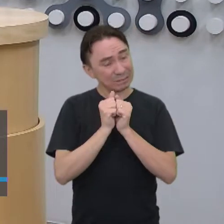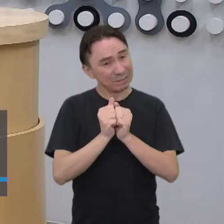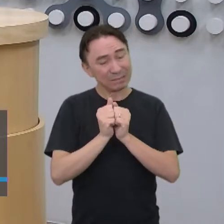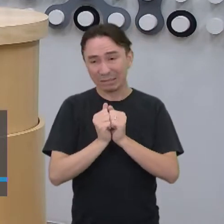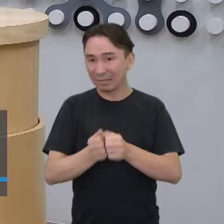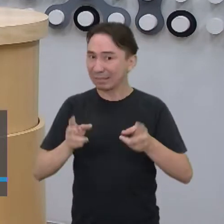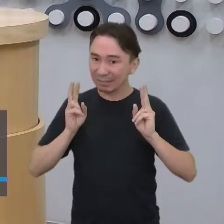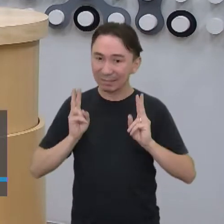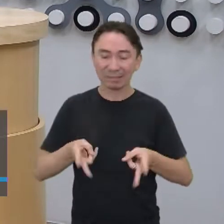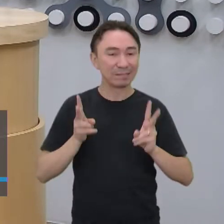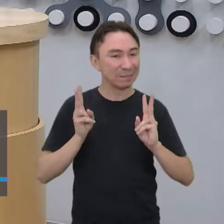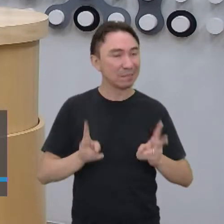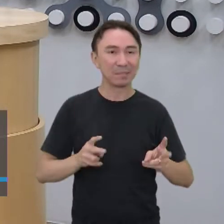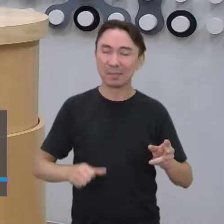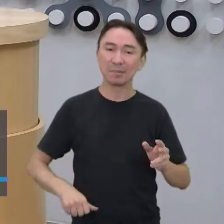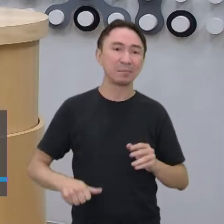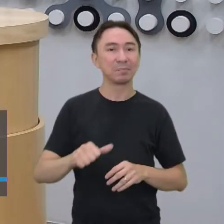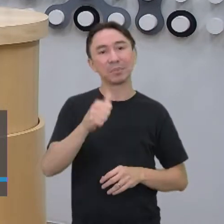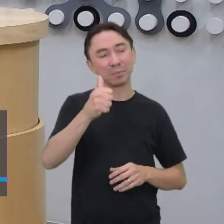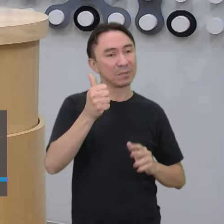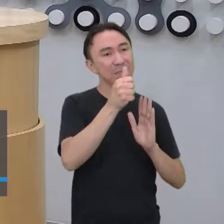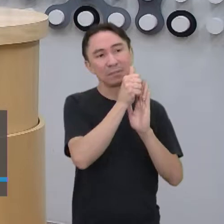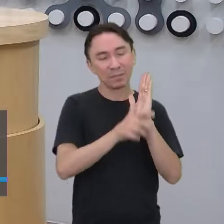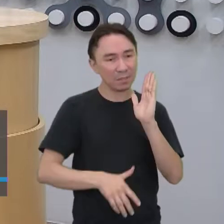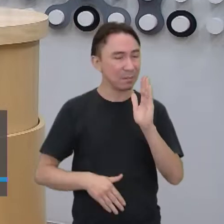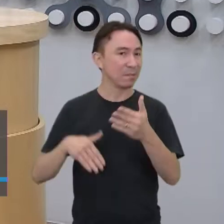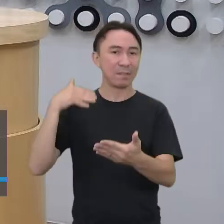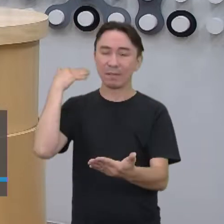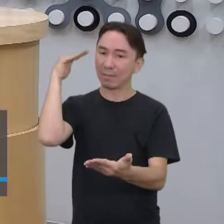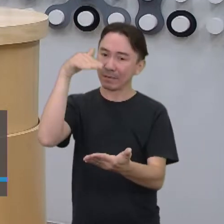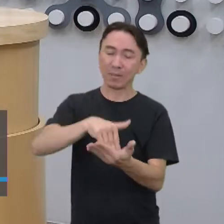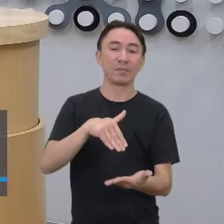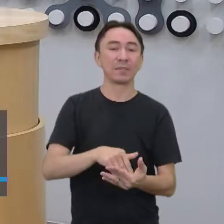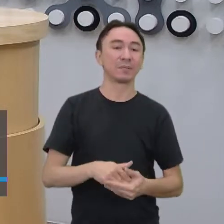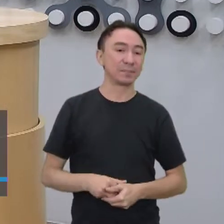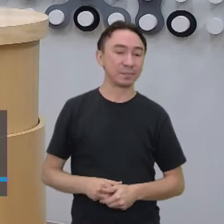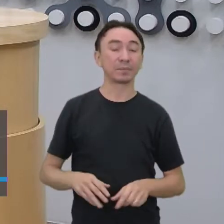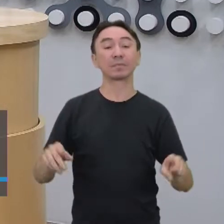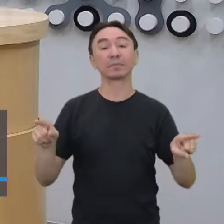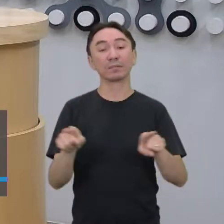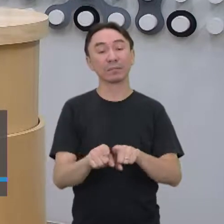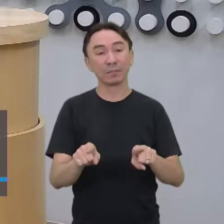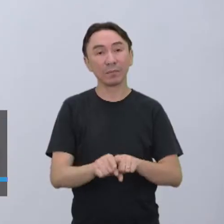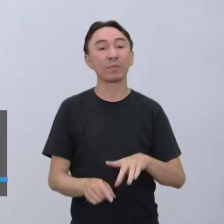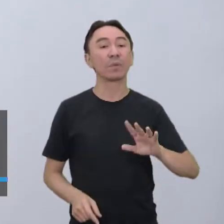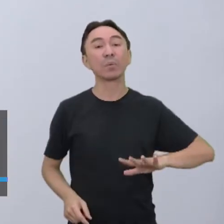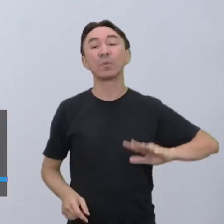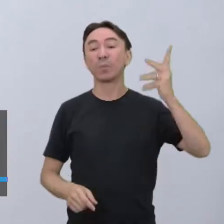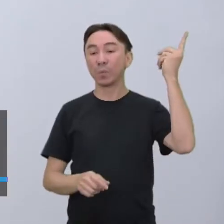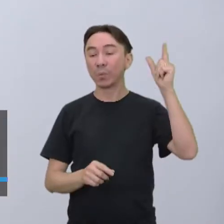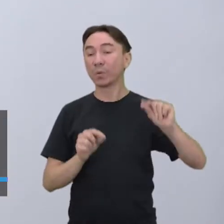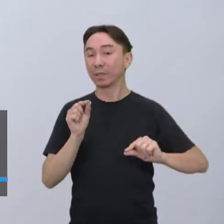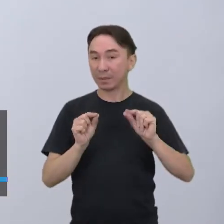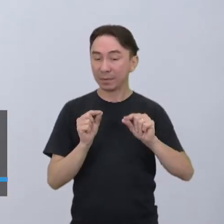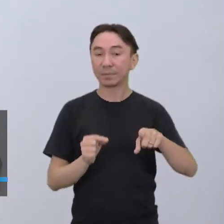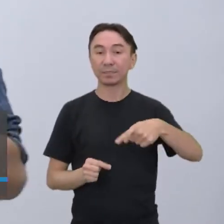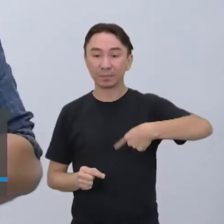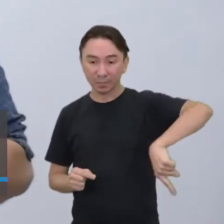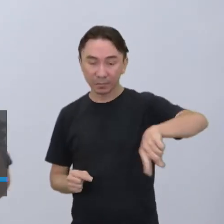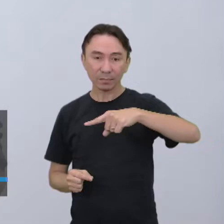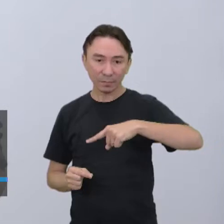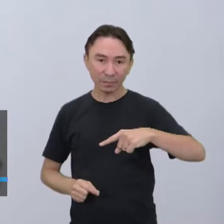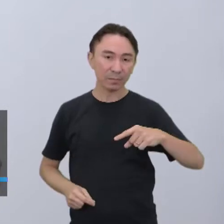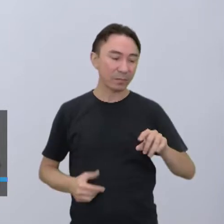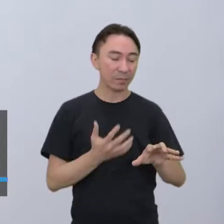Então, o nosso também, olha só que bacana, aí a gente já percebe a integração. O que acontece? Os nossos componentes também passaram por investigação científica,